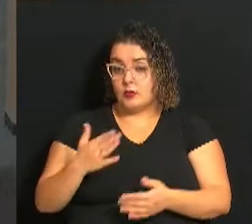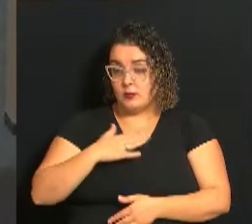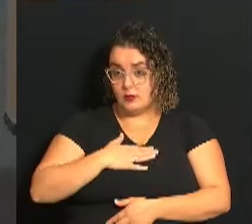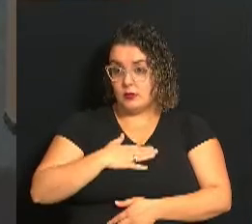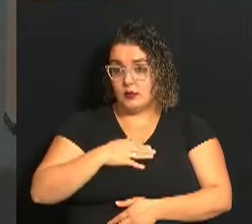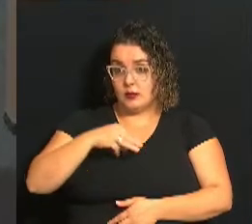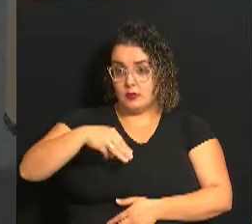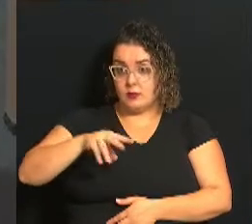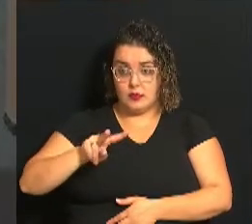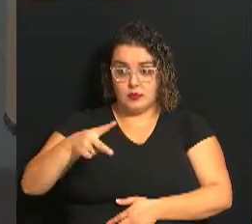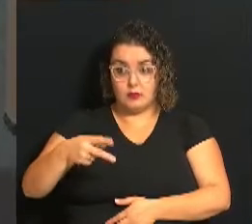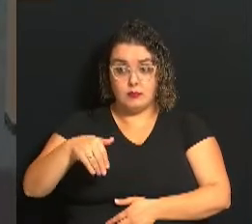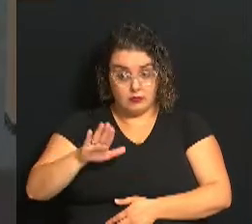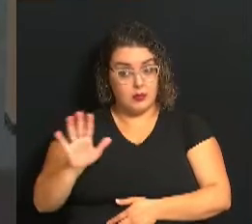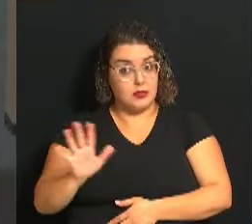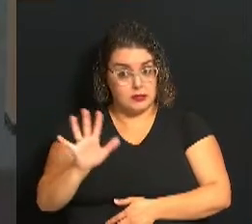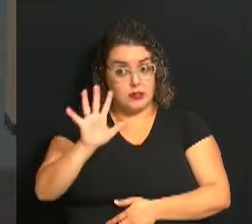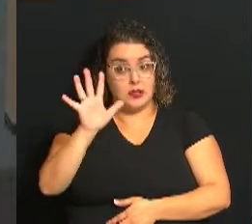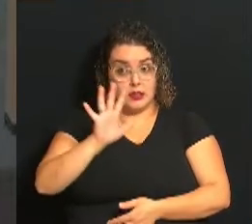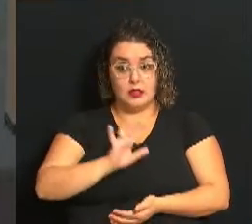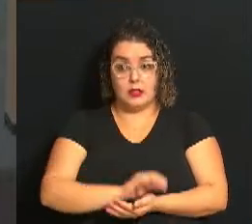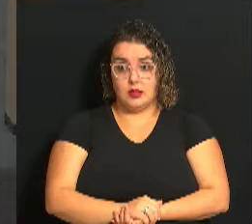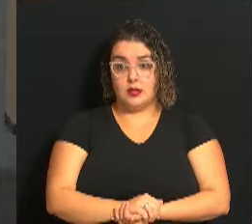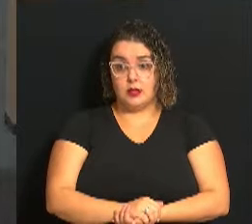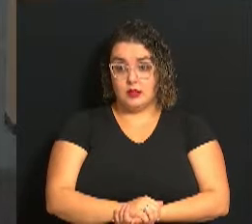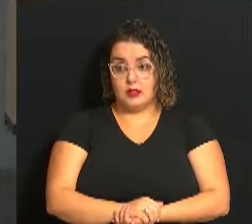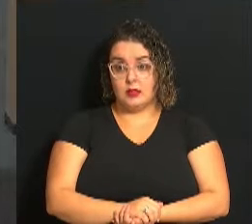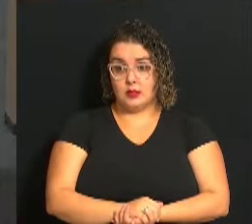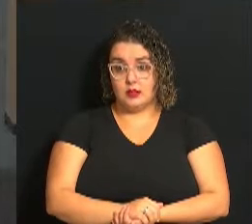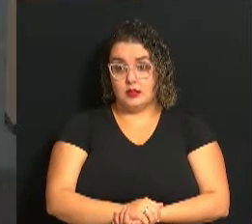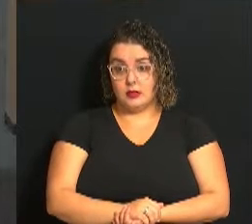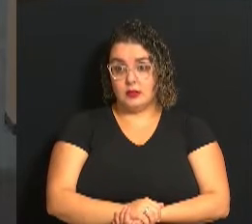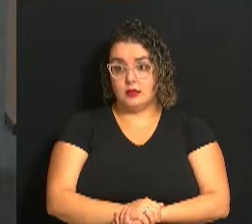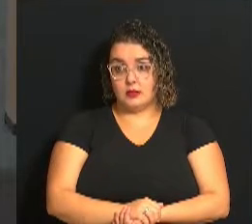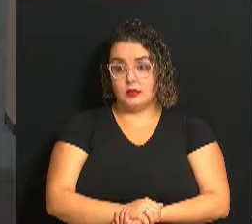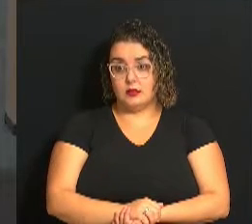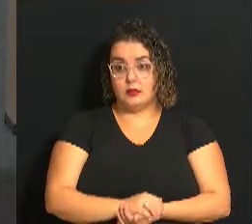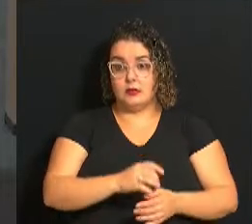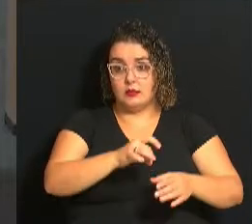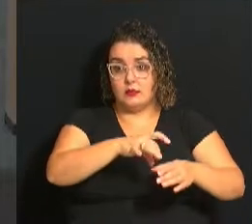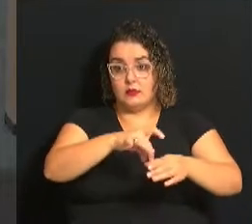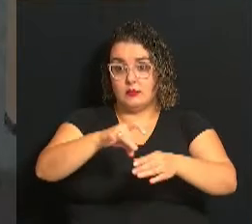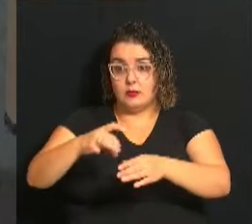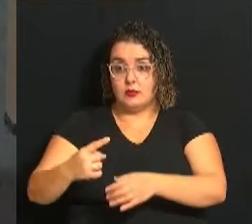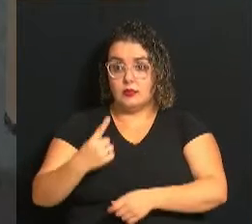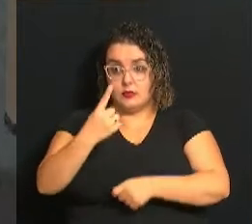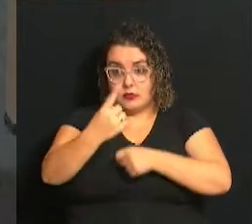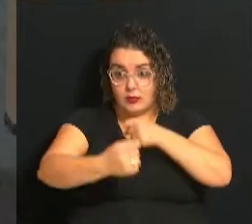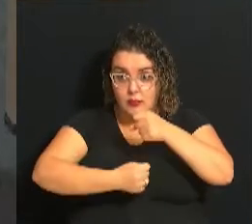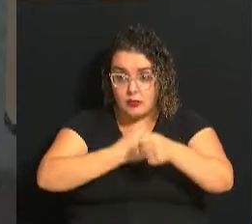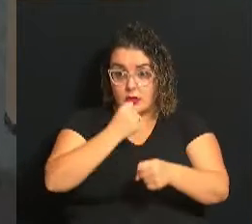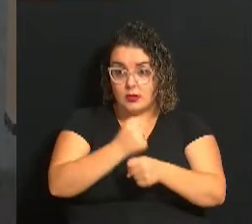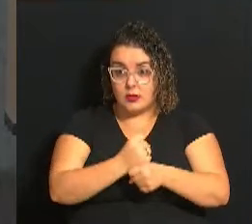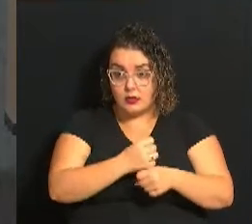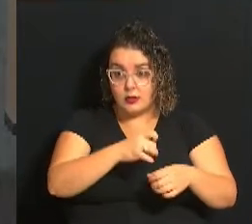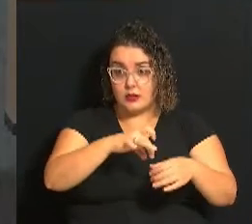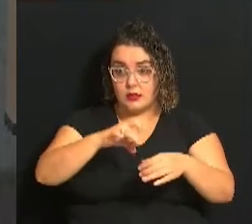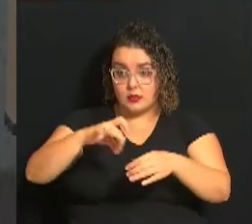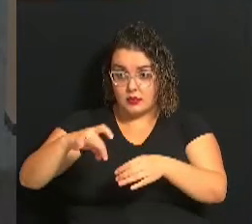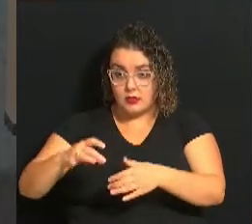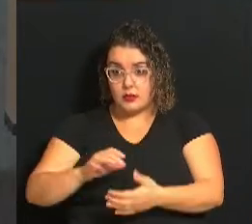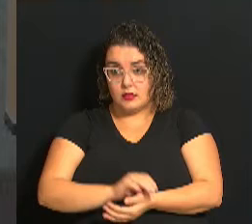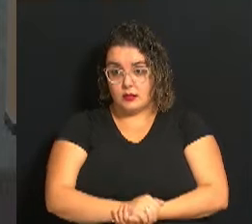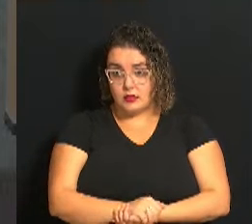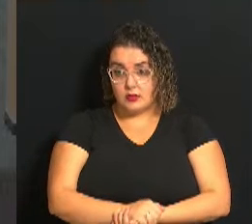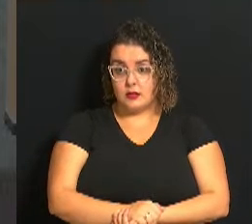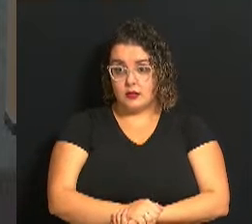minhas propriedades para plantar mato. Eu estou há 1 ano plantando mato lá, com o custo